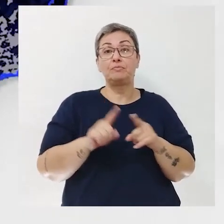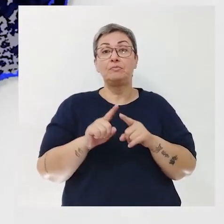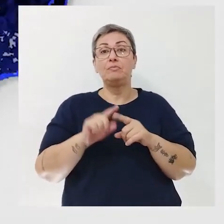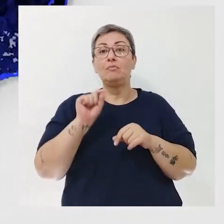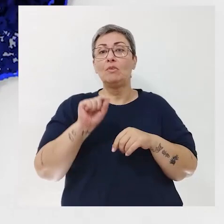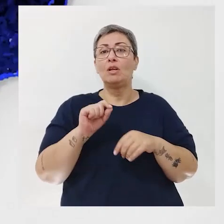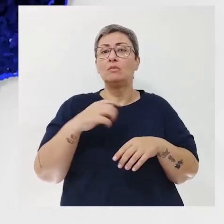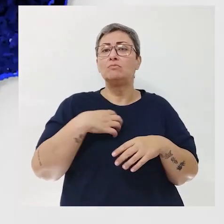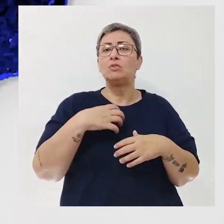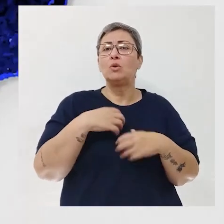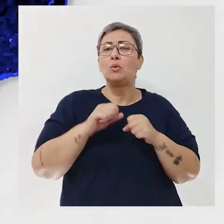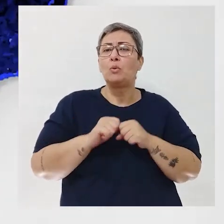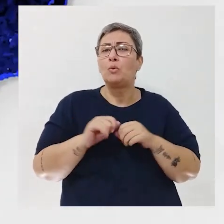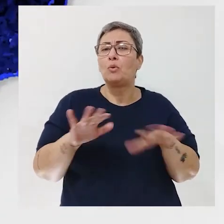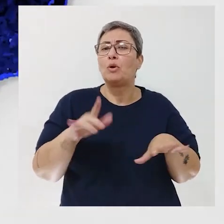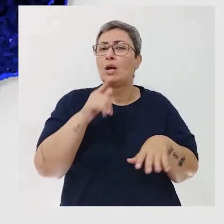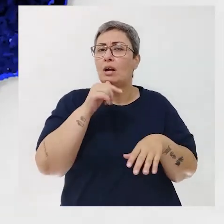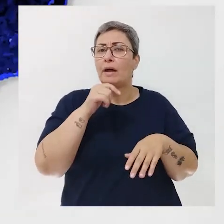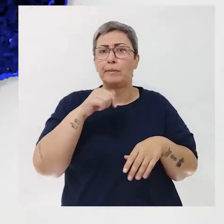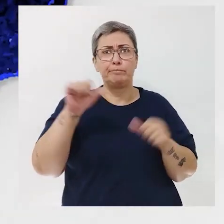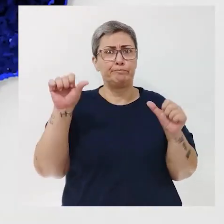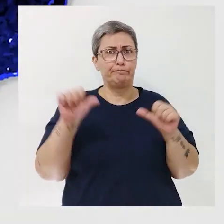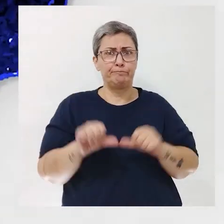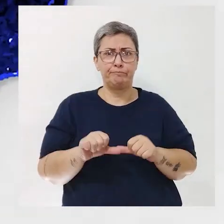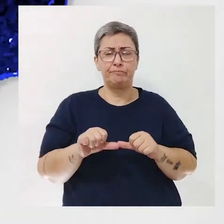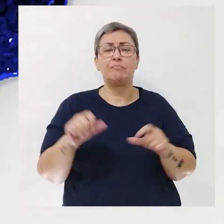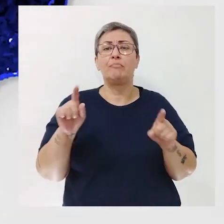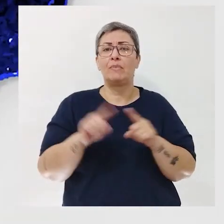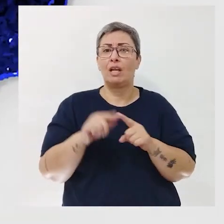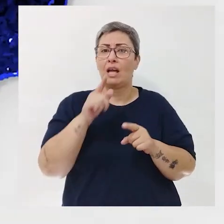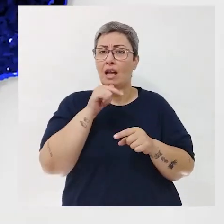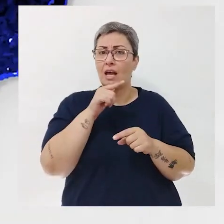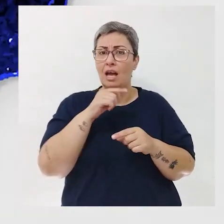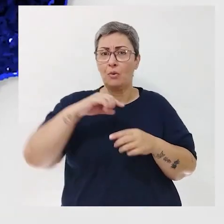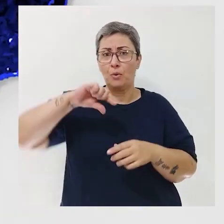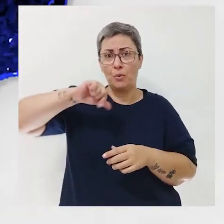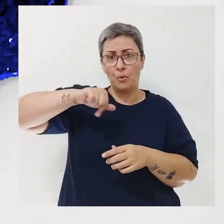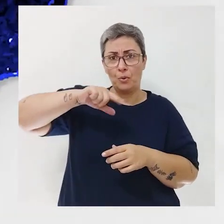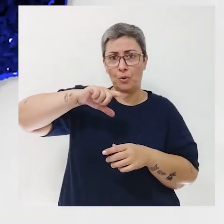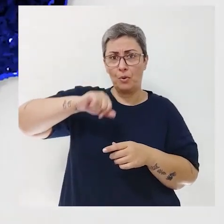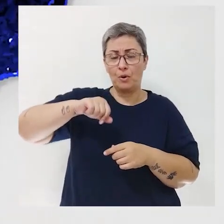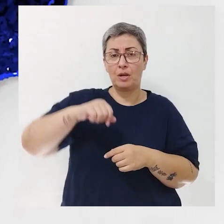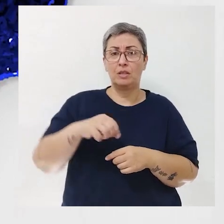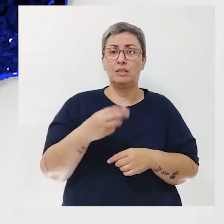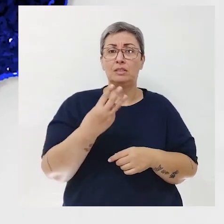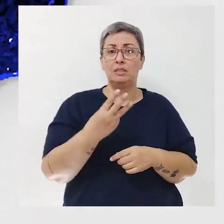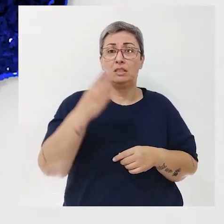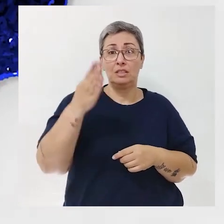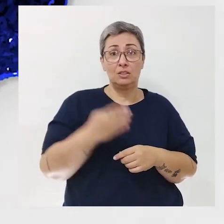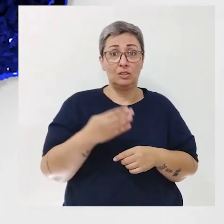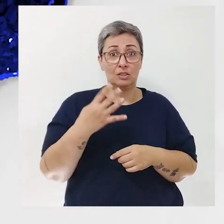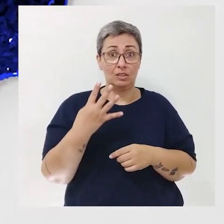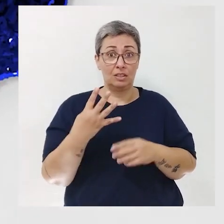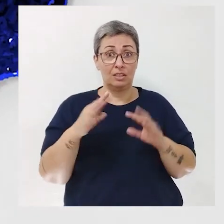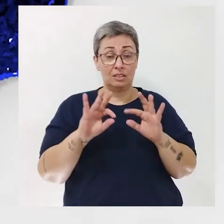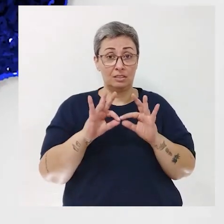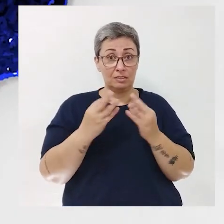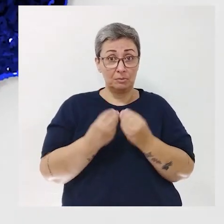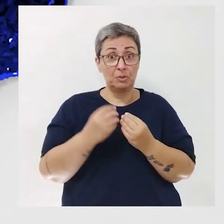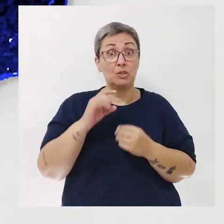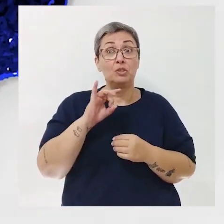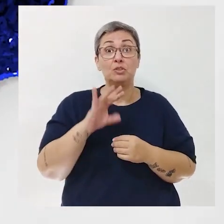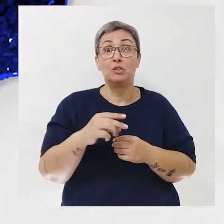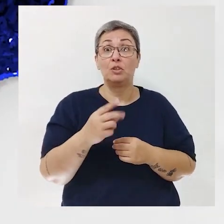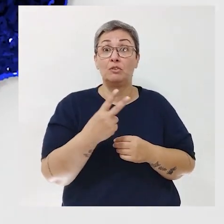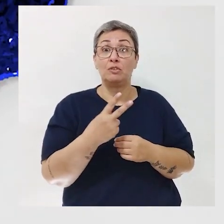A situação do abastecimento de água era ainda pior. Água em torneiras para 3/4 das famílias